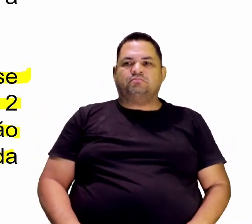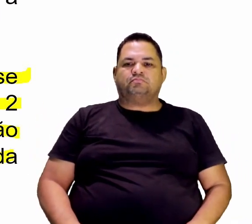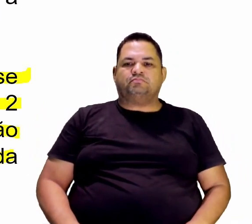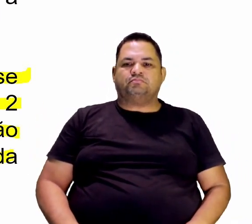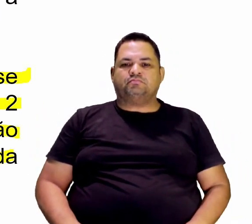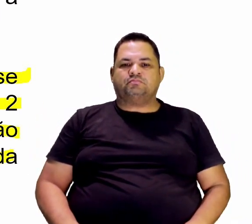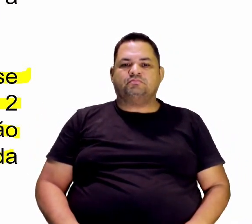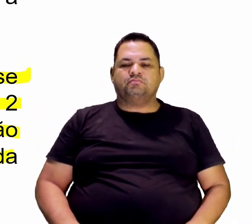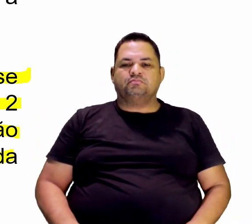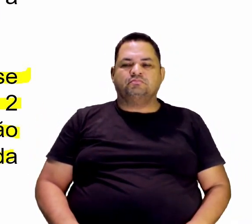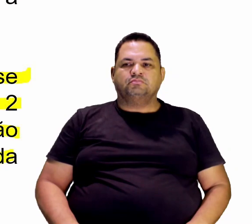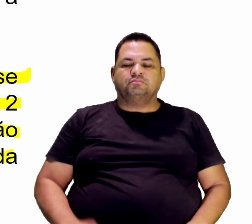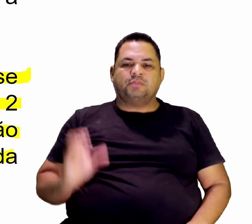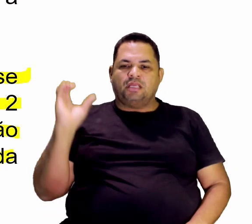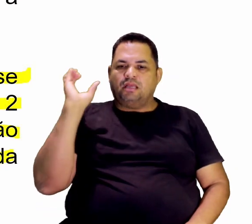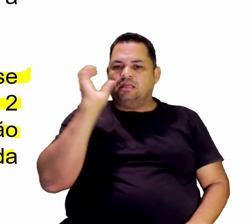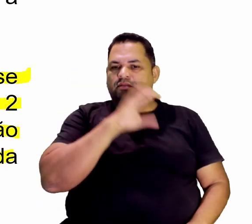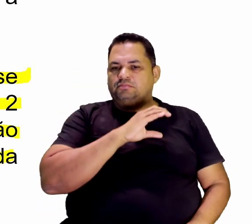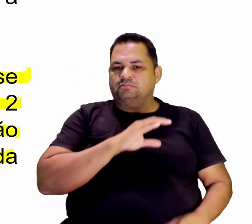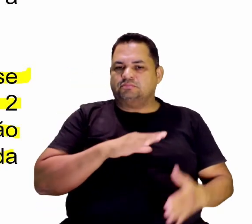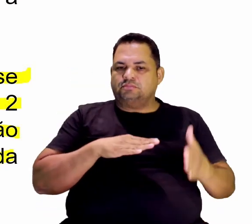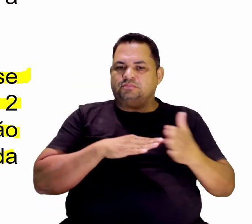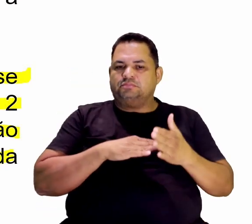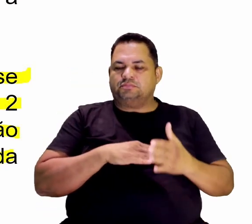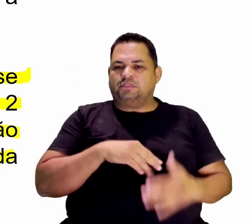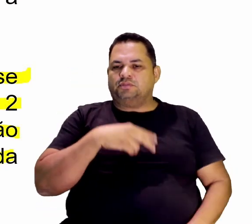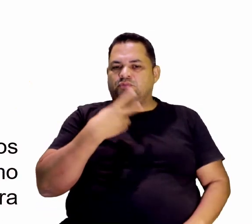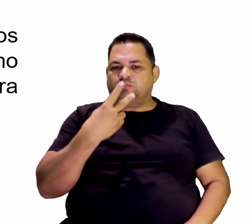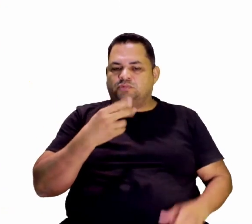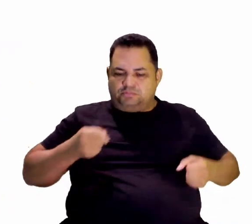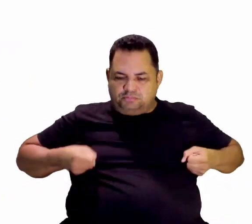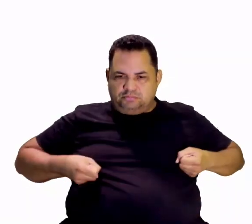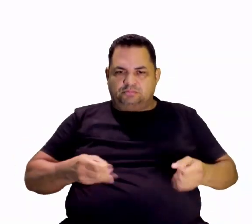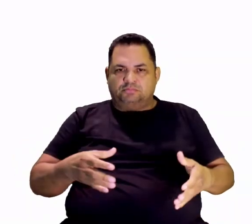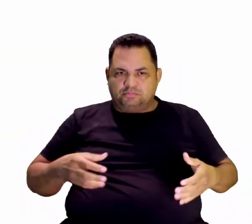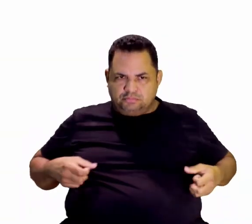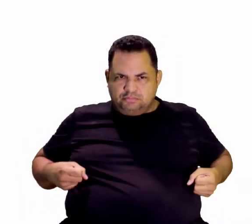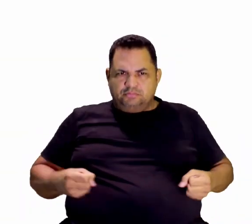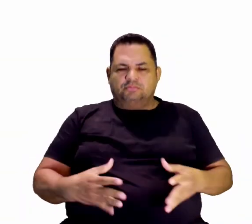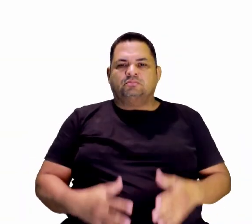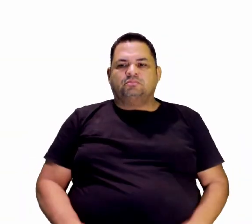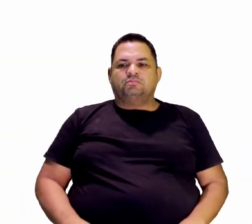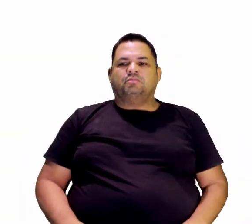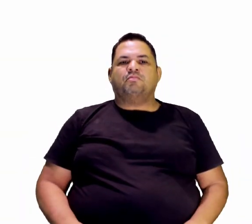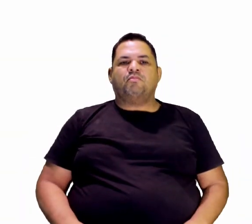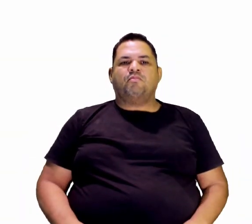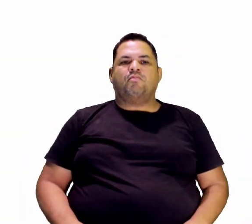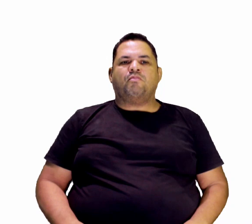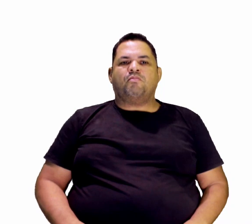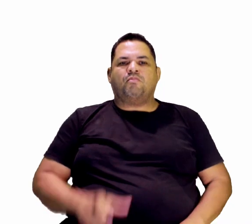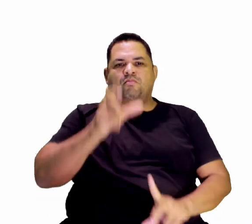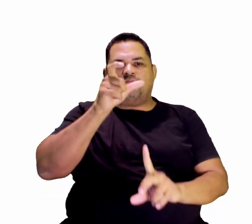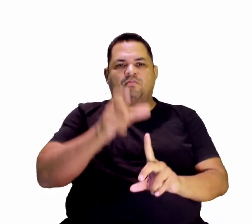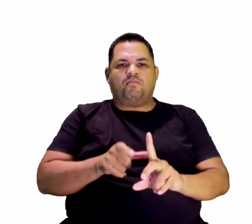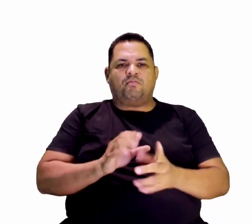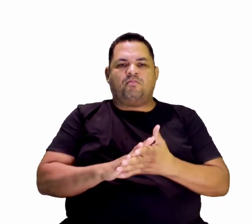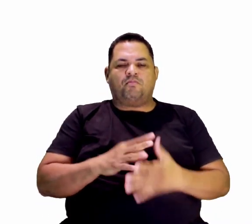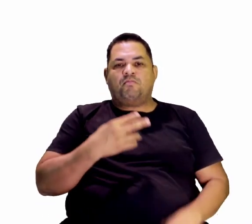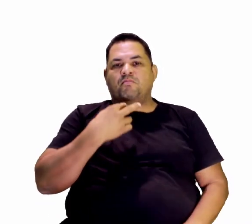curioso. E aí o que a gente vê aí nesse basquete aí? Um jogador, ele é